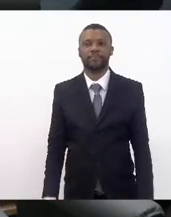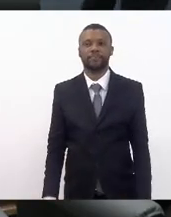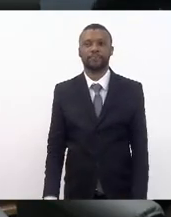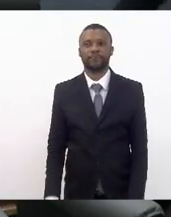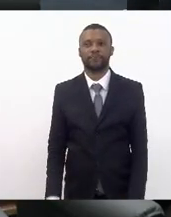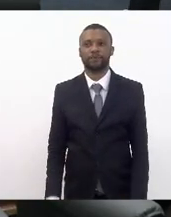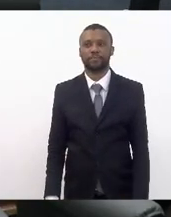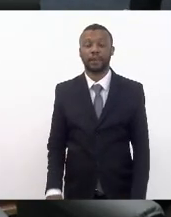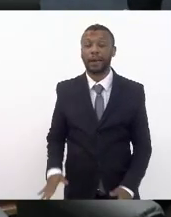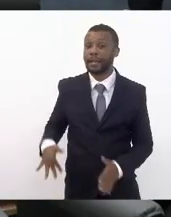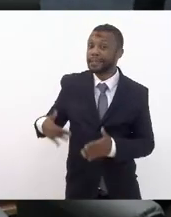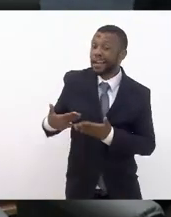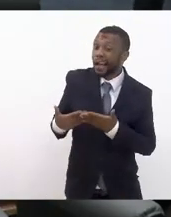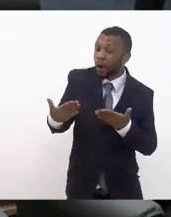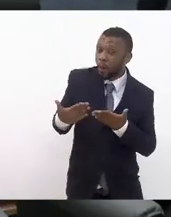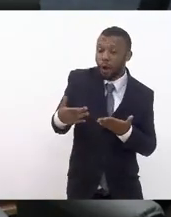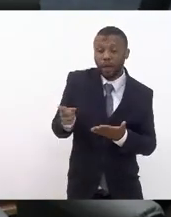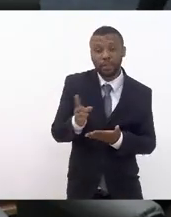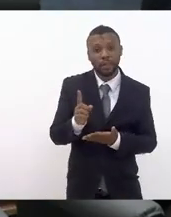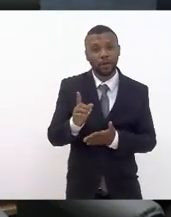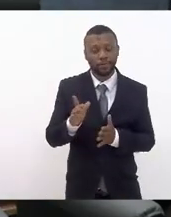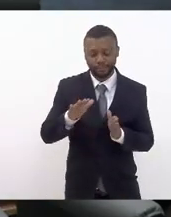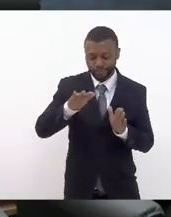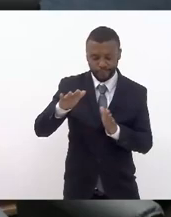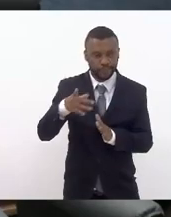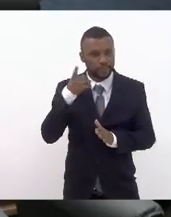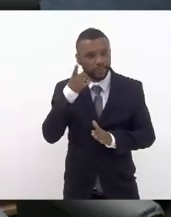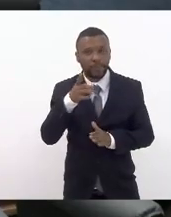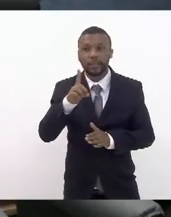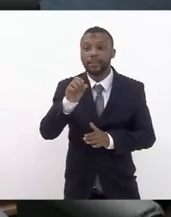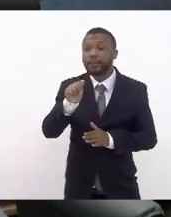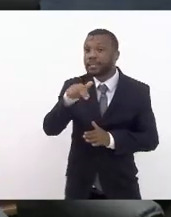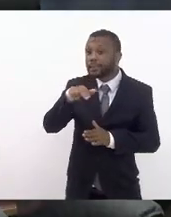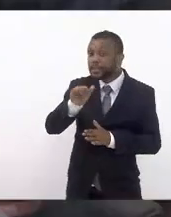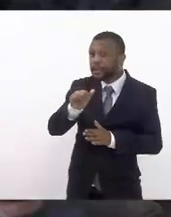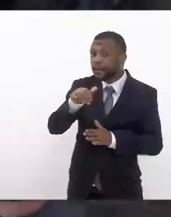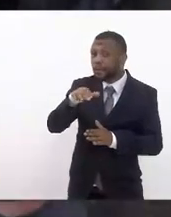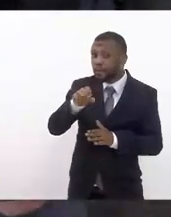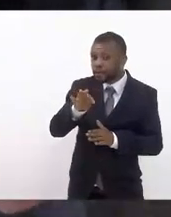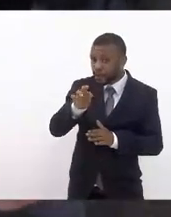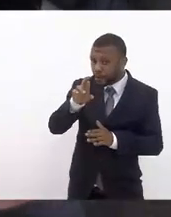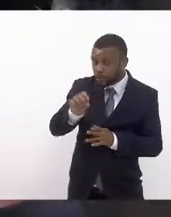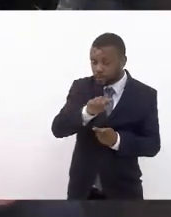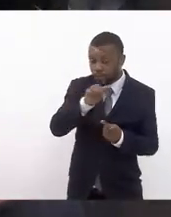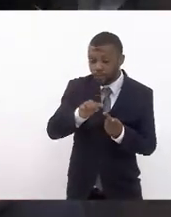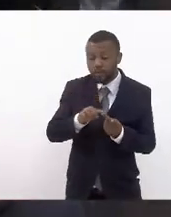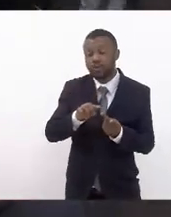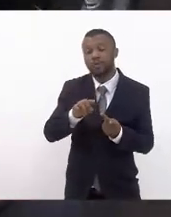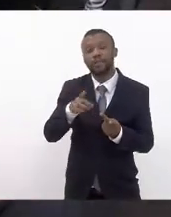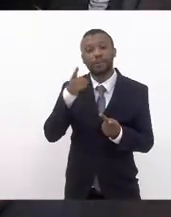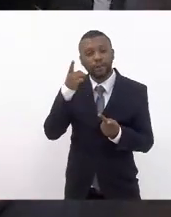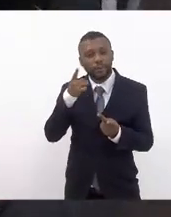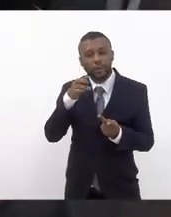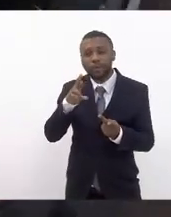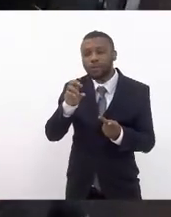Não, ainda não, até agora há pouco não. Deputado Dani Monteiro, em seguida, deputado Rodrigo Amorim.